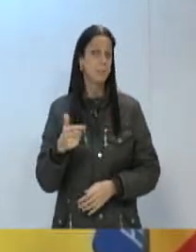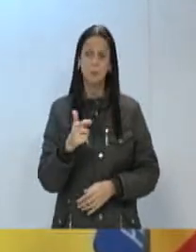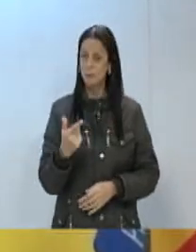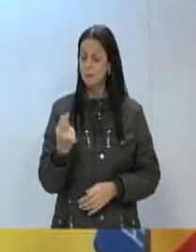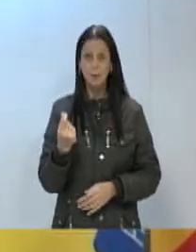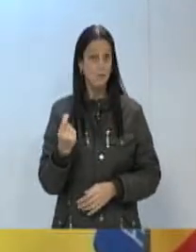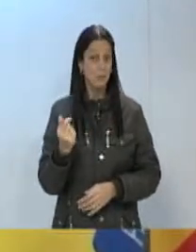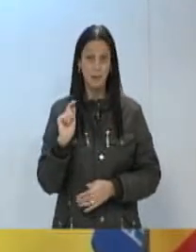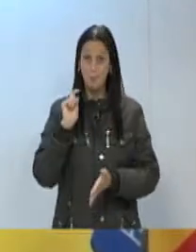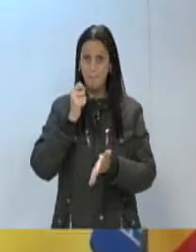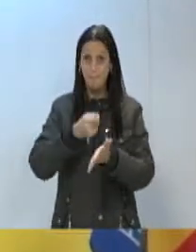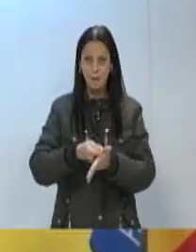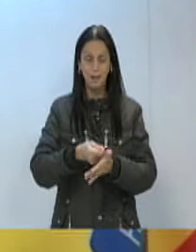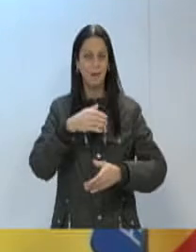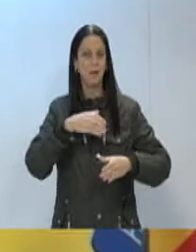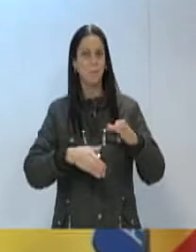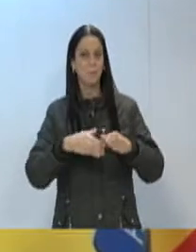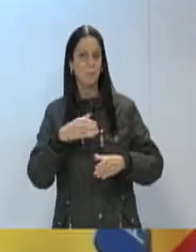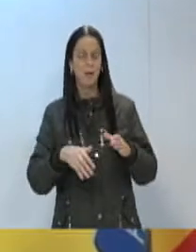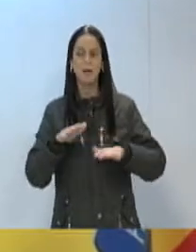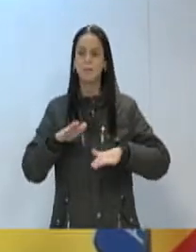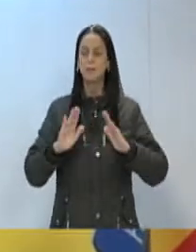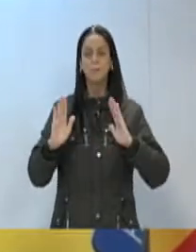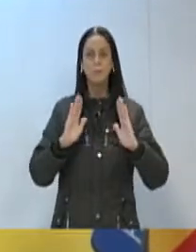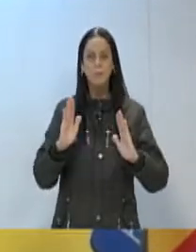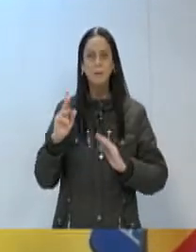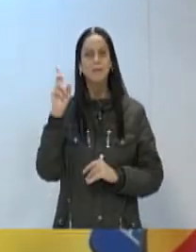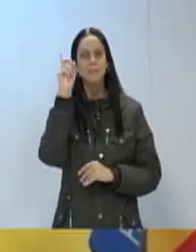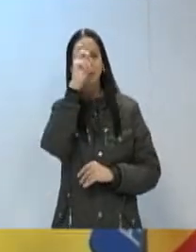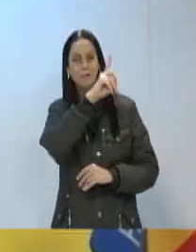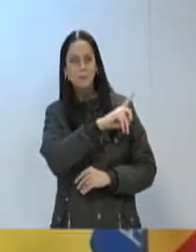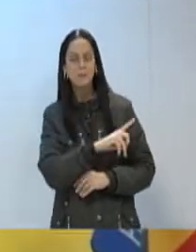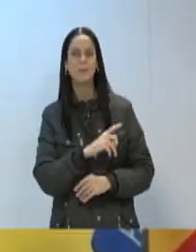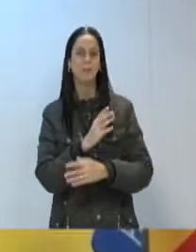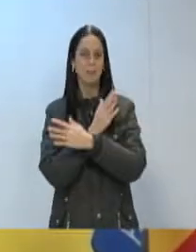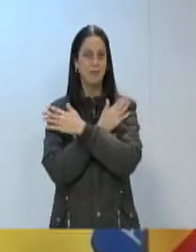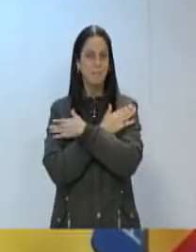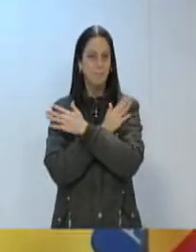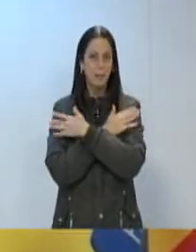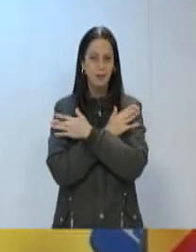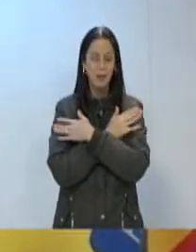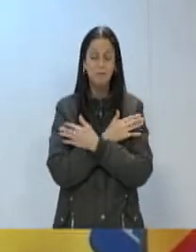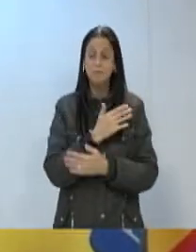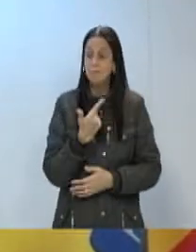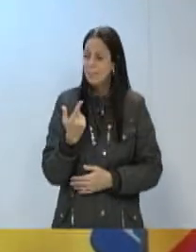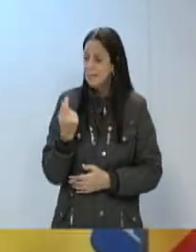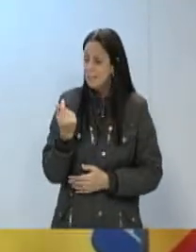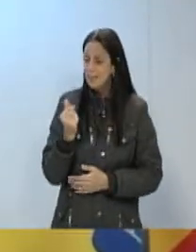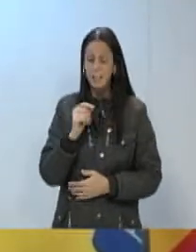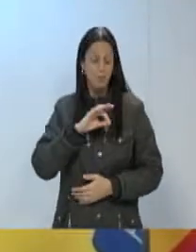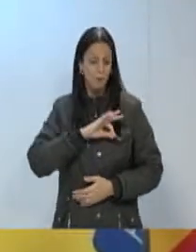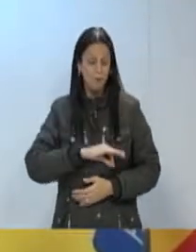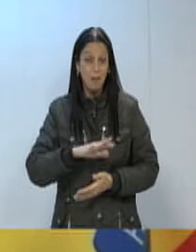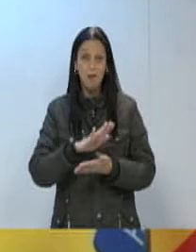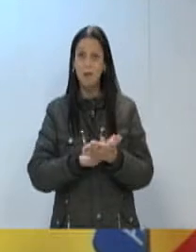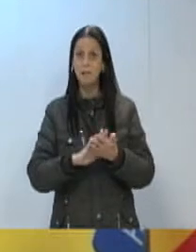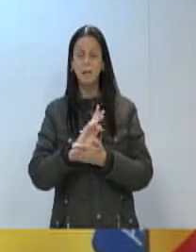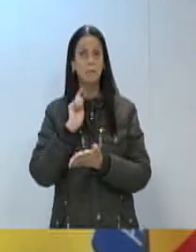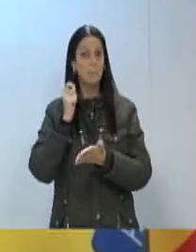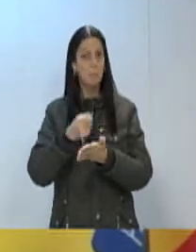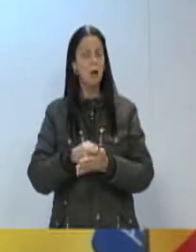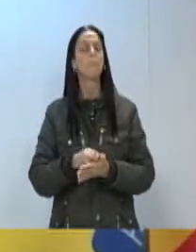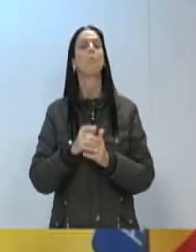estiverem passando por uma situação de vulnerabilidade social que estiverem desempregados que não possuam renda que elas possam